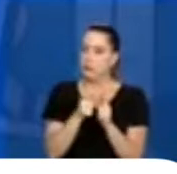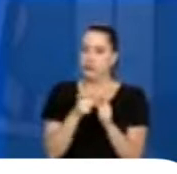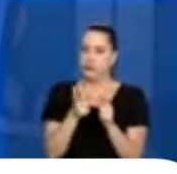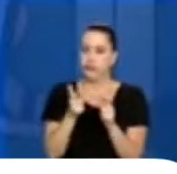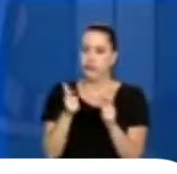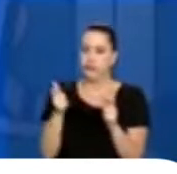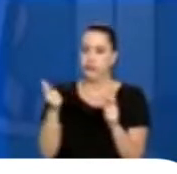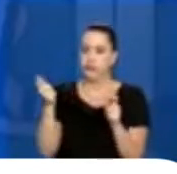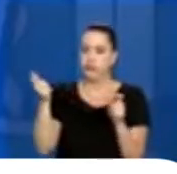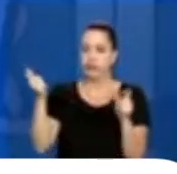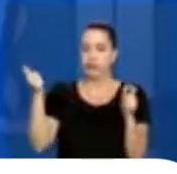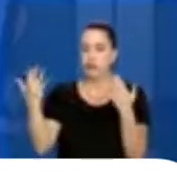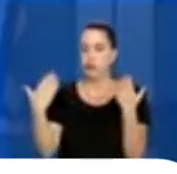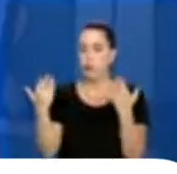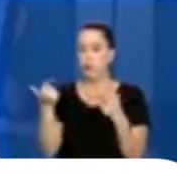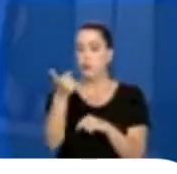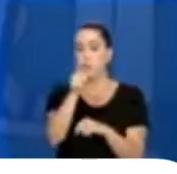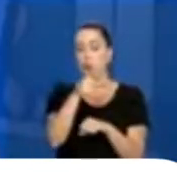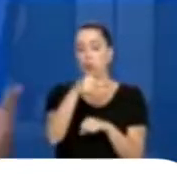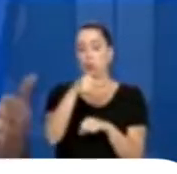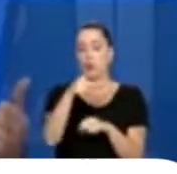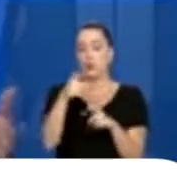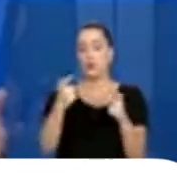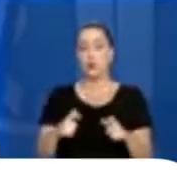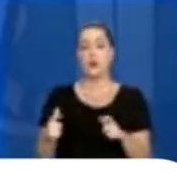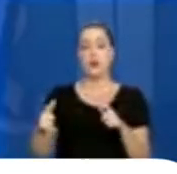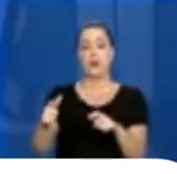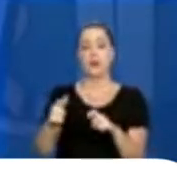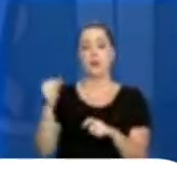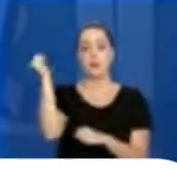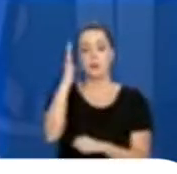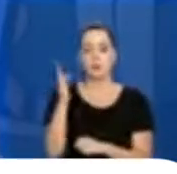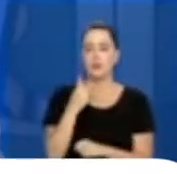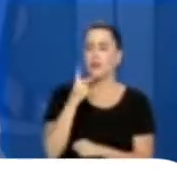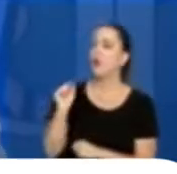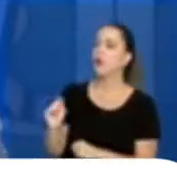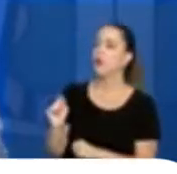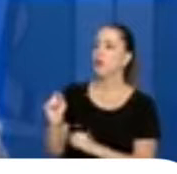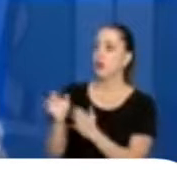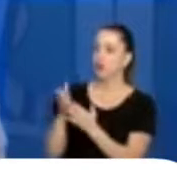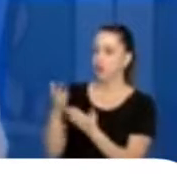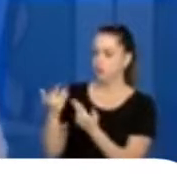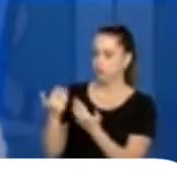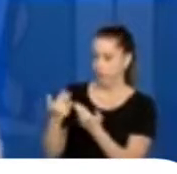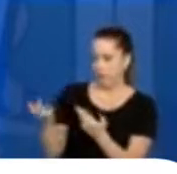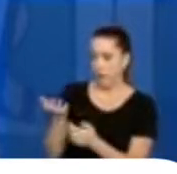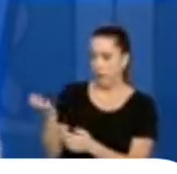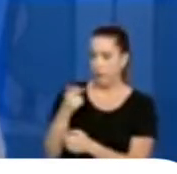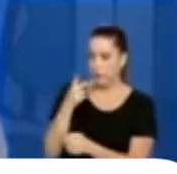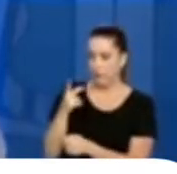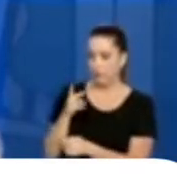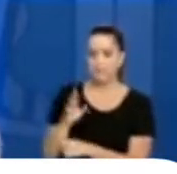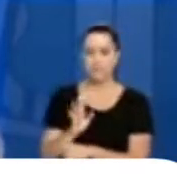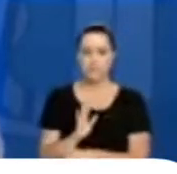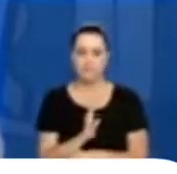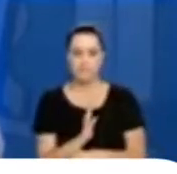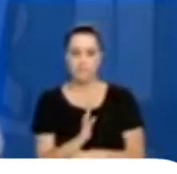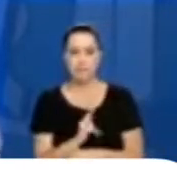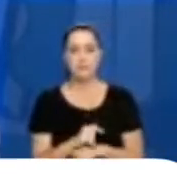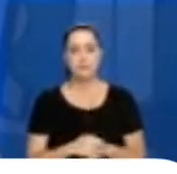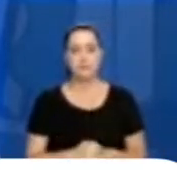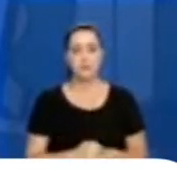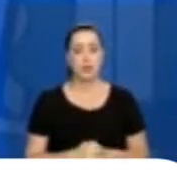outras regiões do Brasil. Pode passar, por favor? O senhor quer fazer algum comentário? Do total de óbitos que